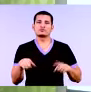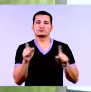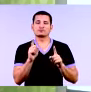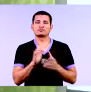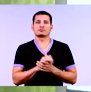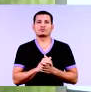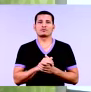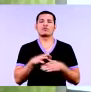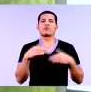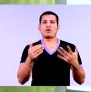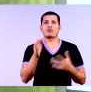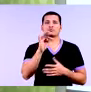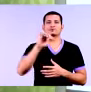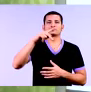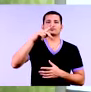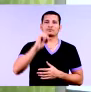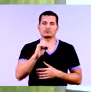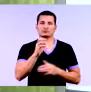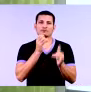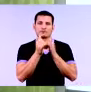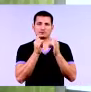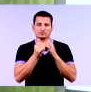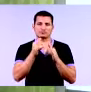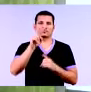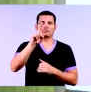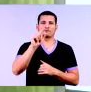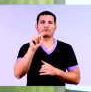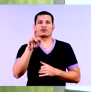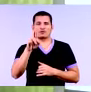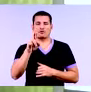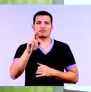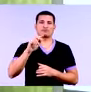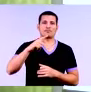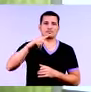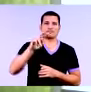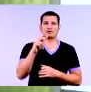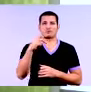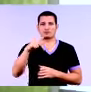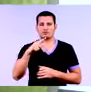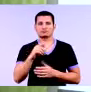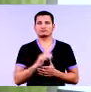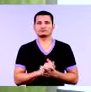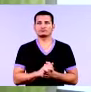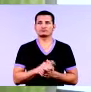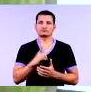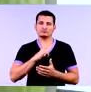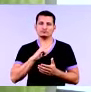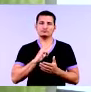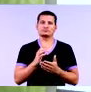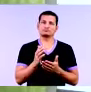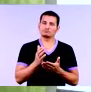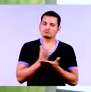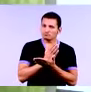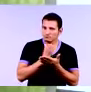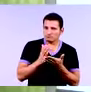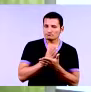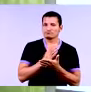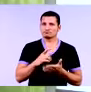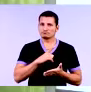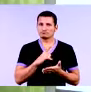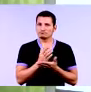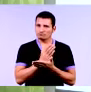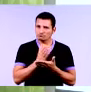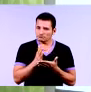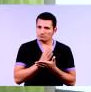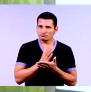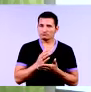o tipo de informação de uma variável em PHP. Obviamente existem algumas exceções, mas elas não serão